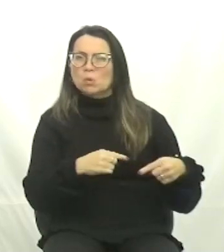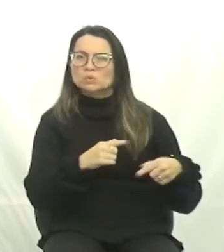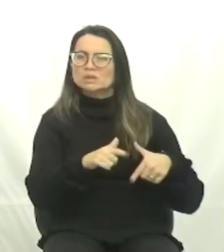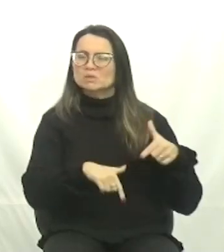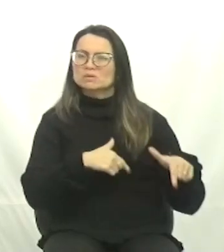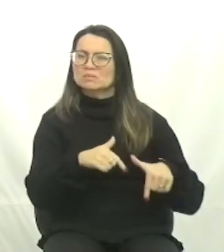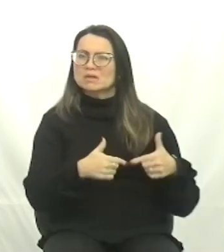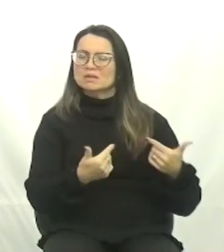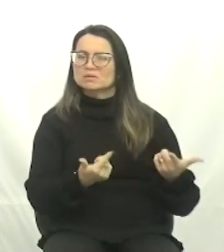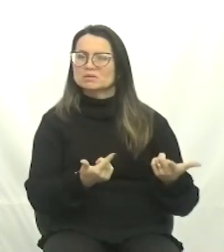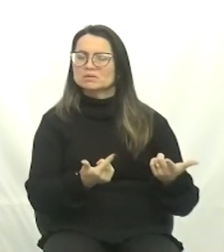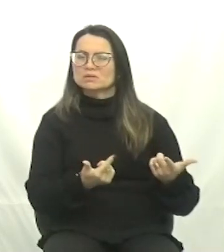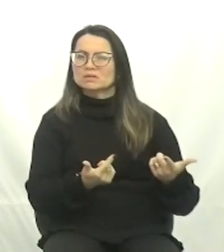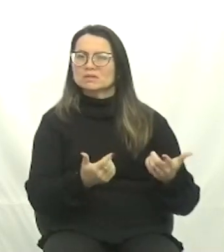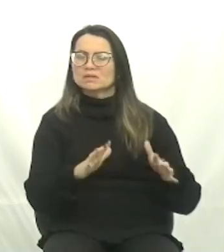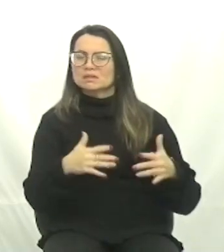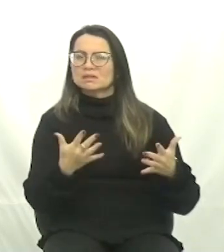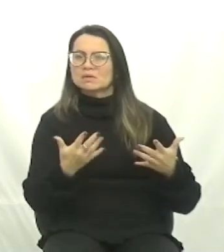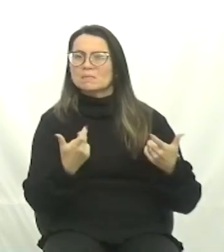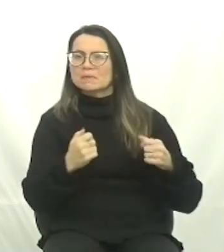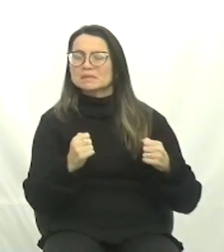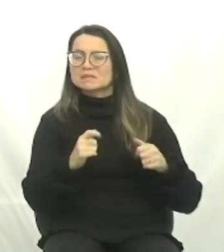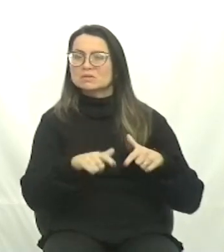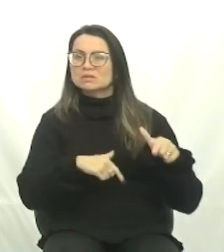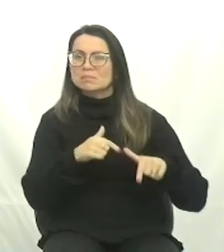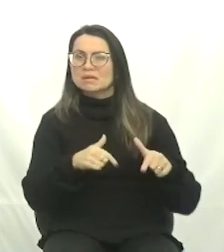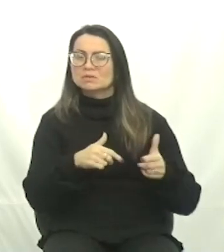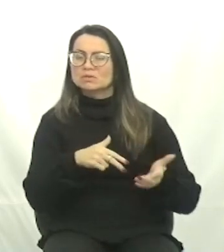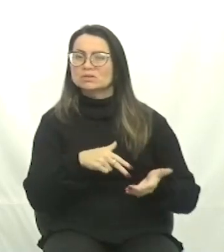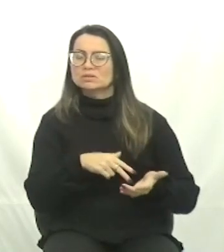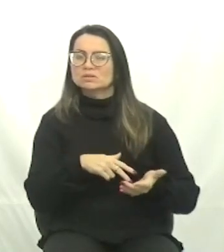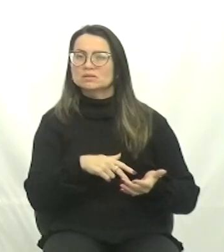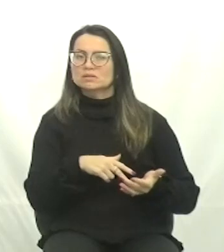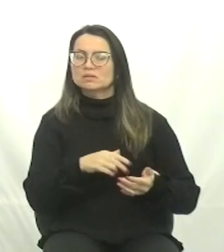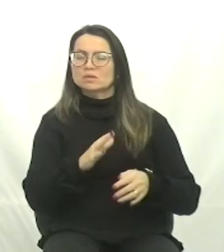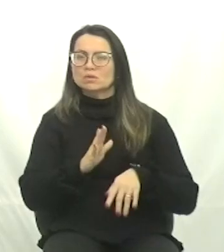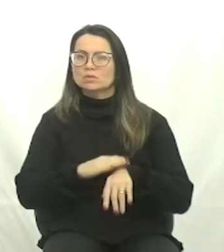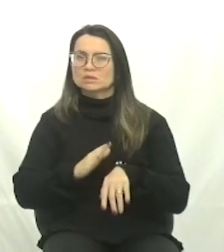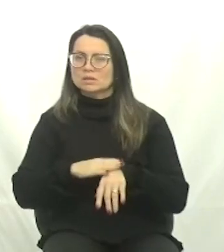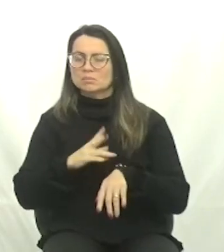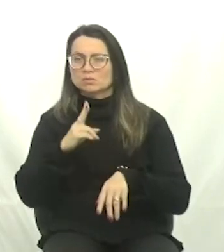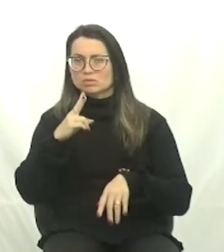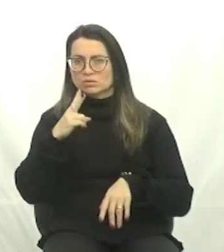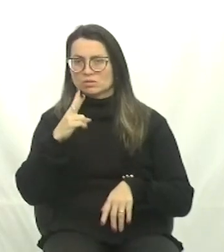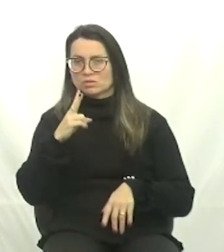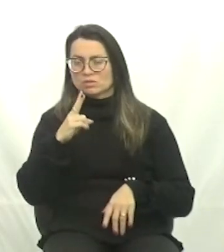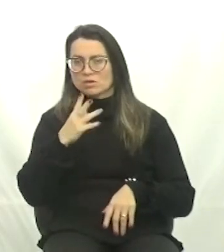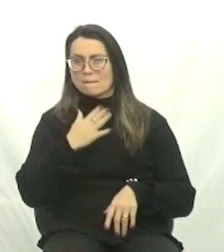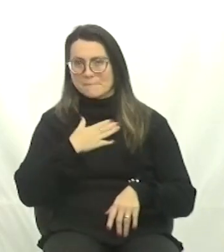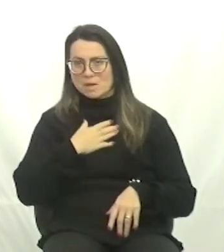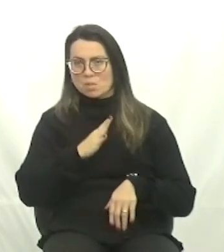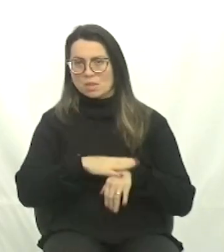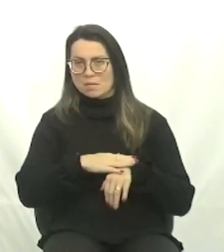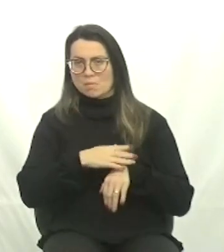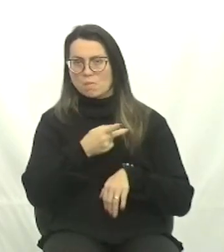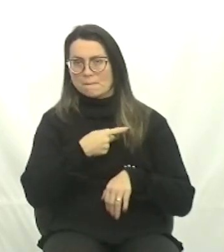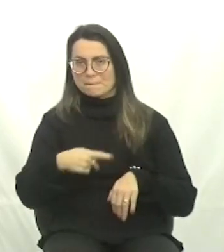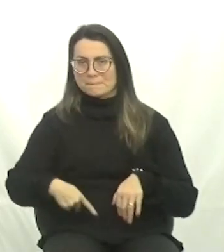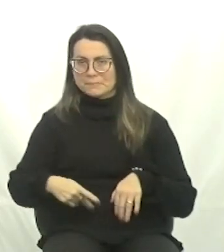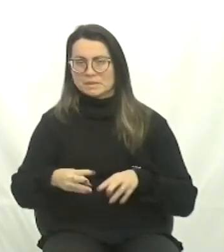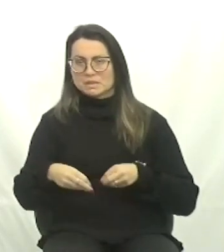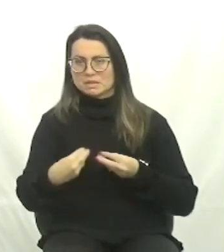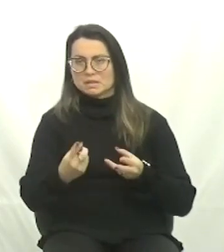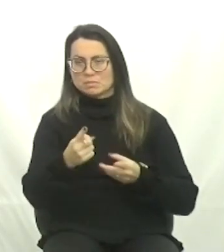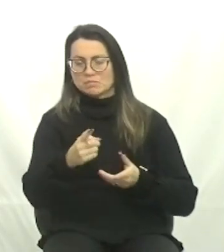continuassem atuando, tivessem condições. Vossa aqueles trabalhadores... Vossa Excelência dispõe do tempo desse vereador. Obrigado, vereador Salésio. Aquele trabalhador